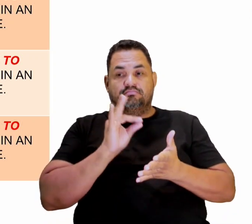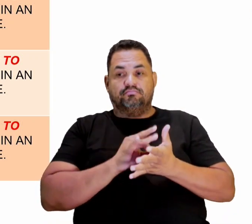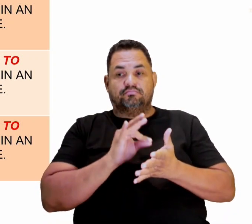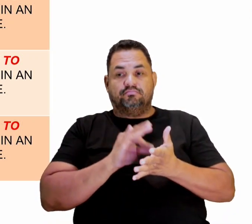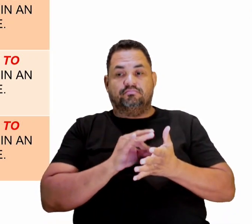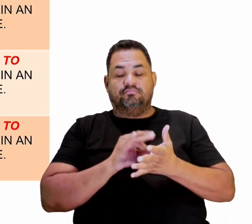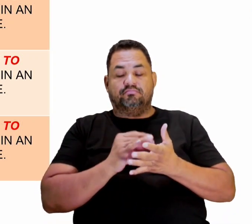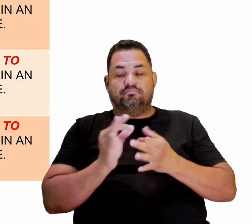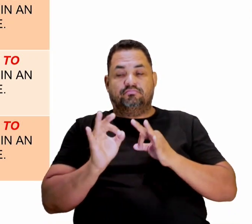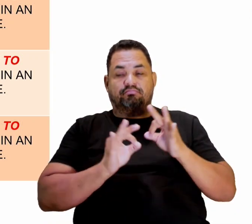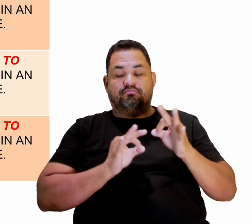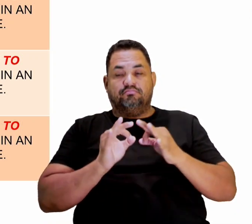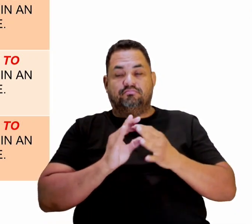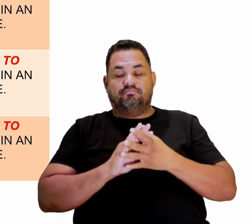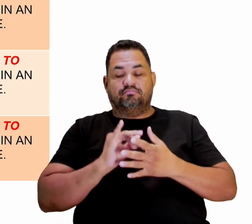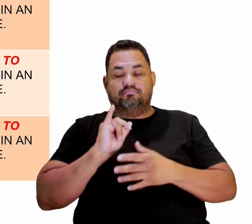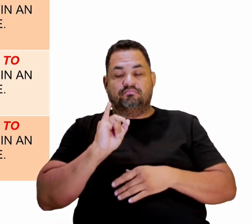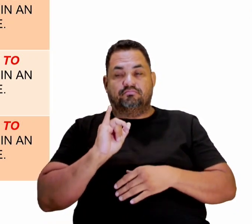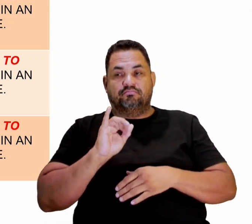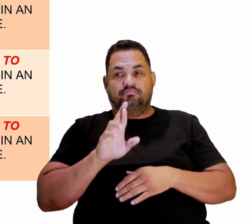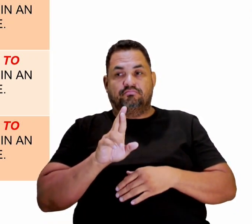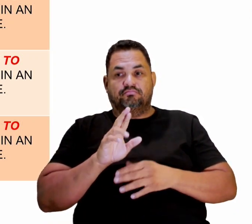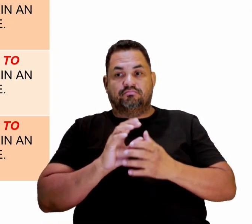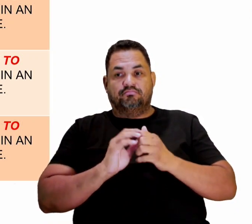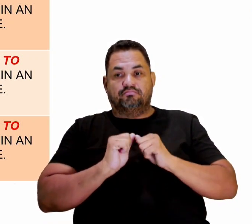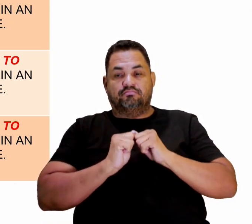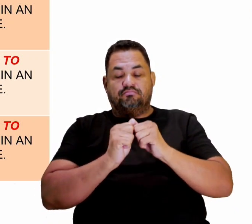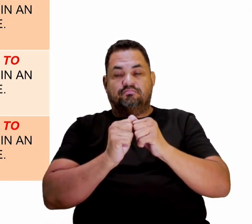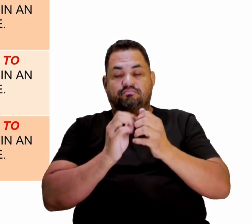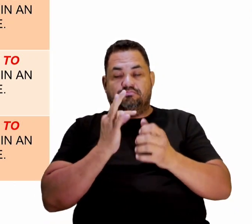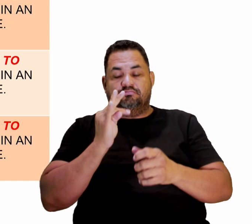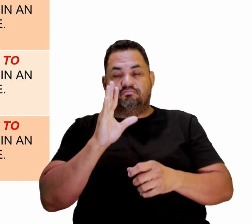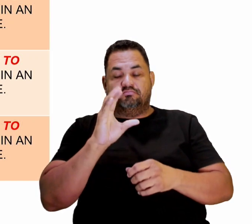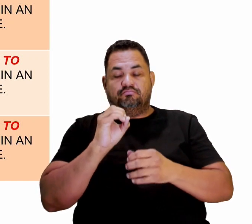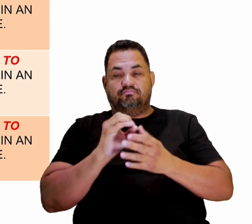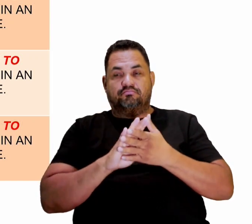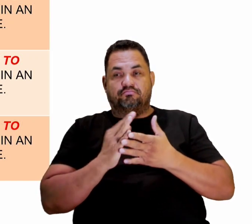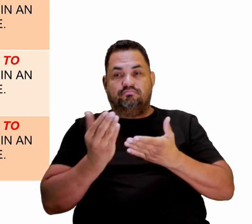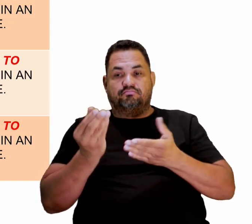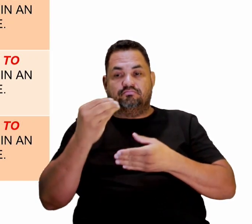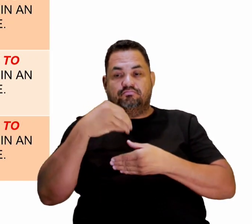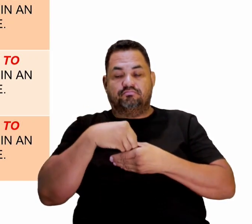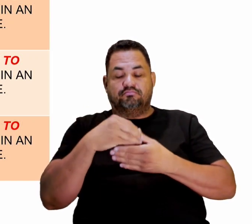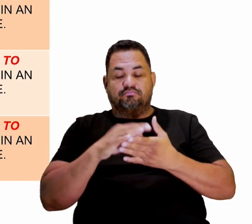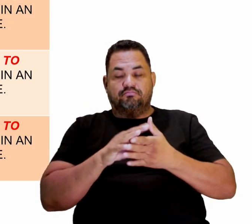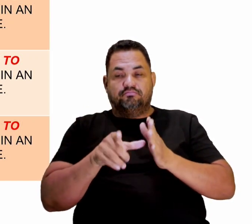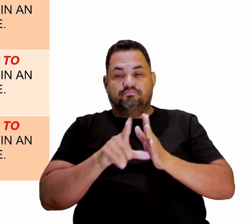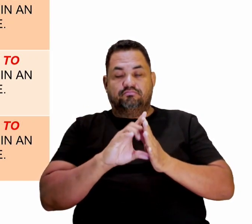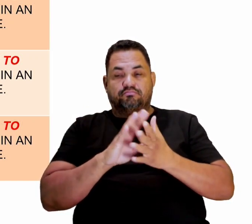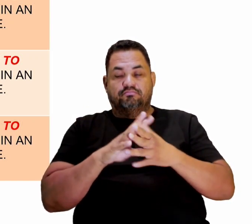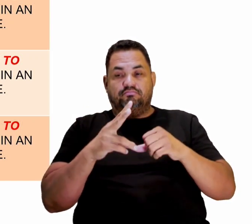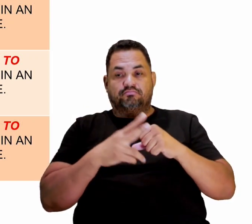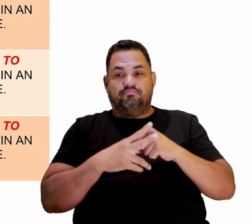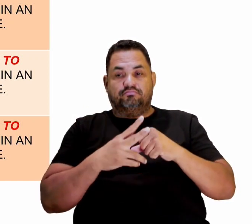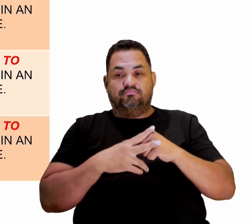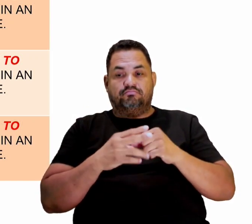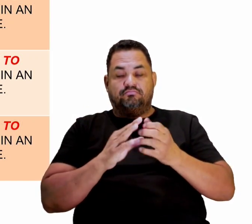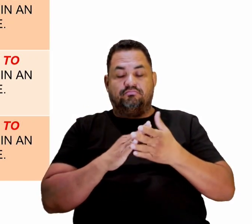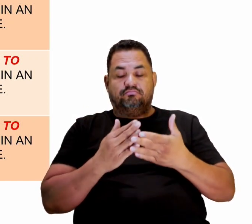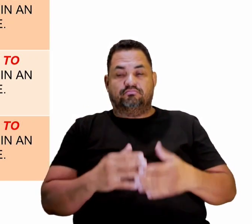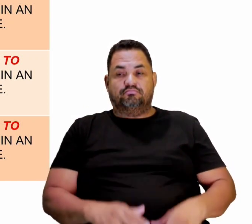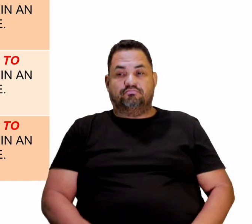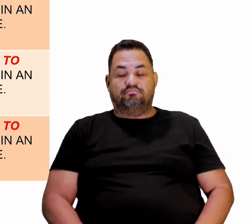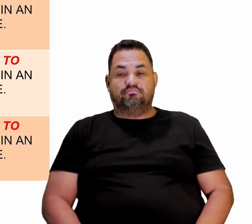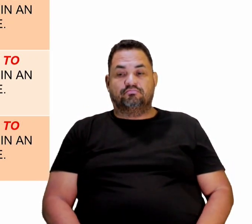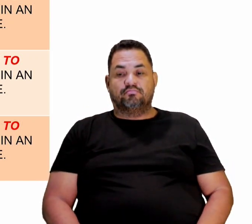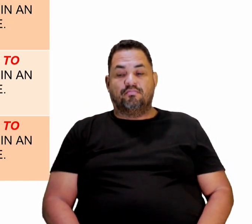na sua forma do infinitivo acompanhado do tio porque o tio ele tá aqui ele vem antes do então ele deixa esse meu verbo